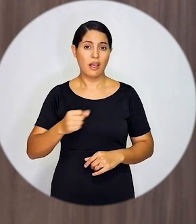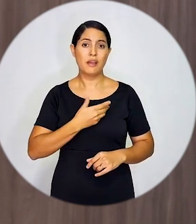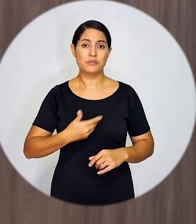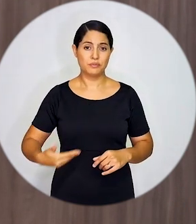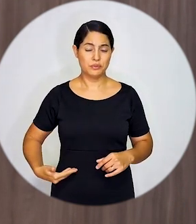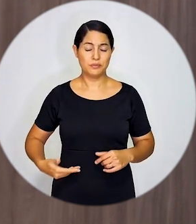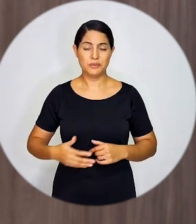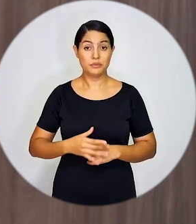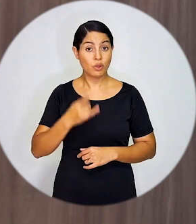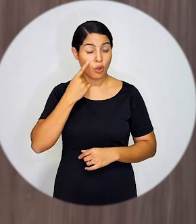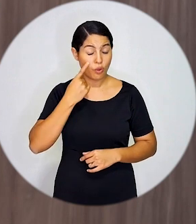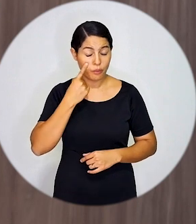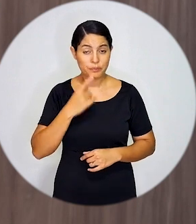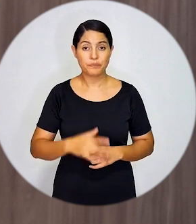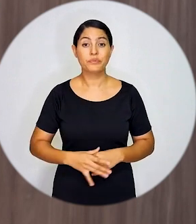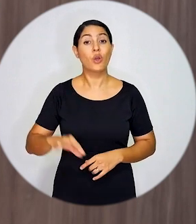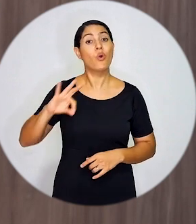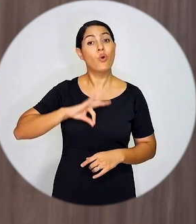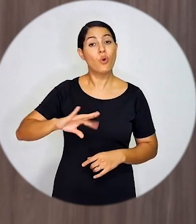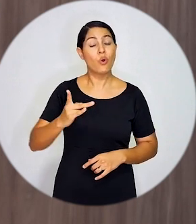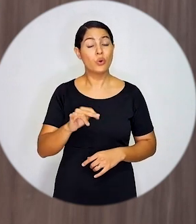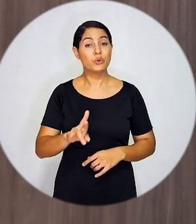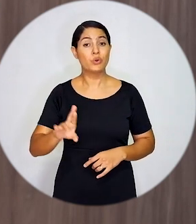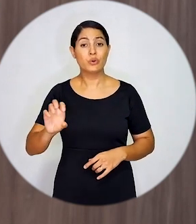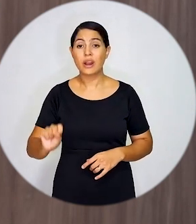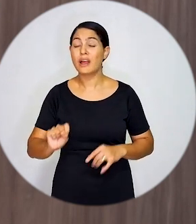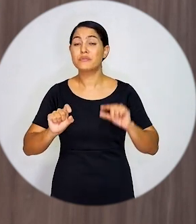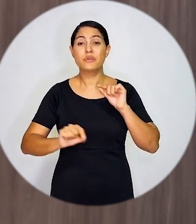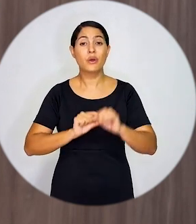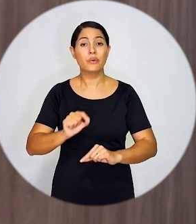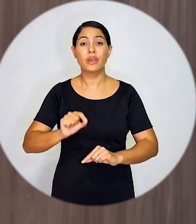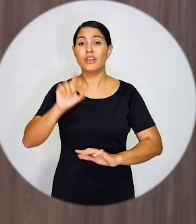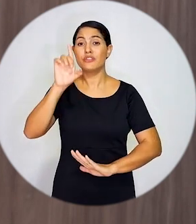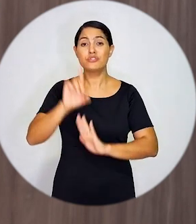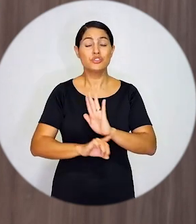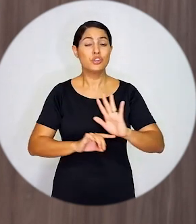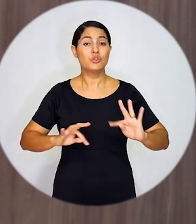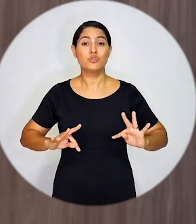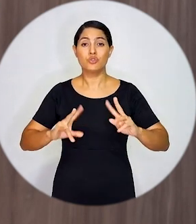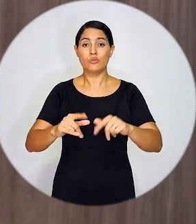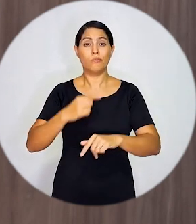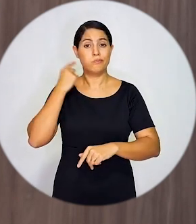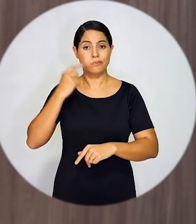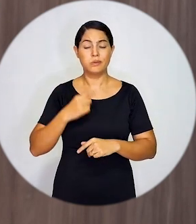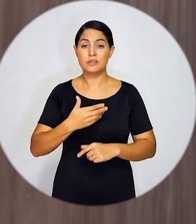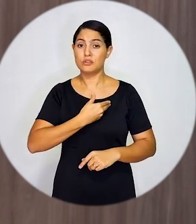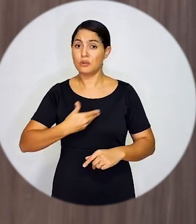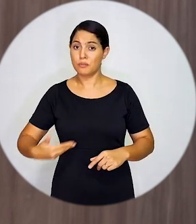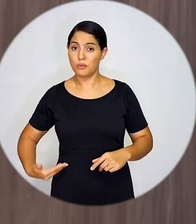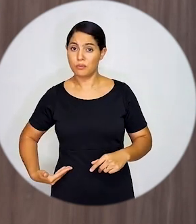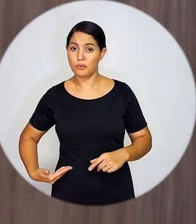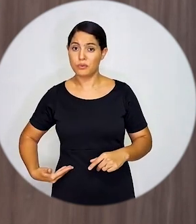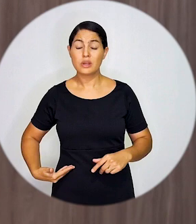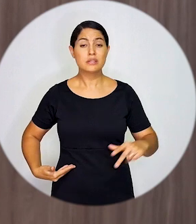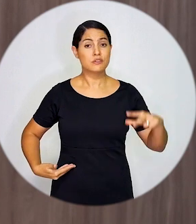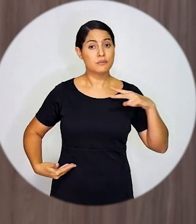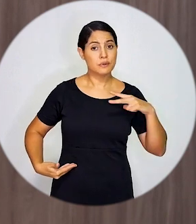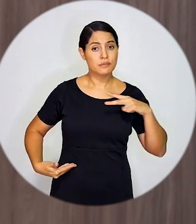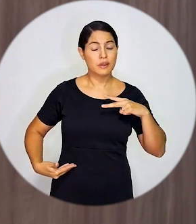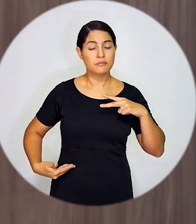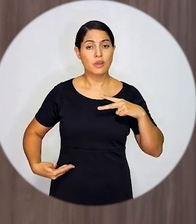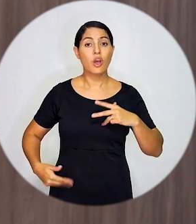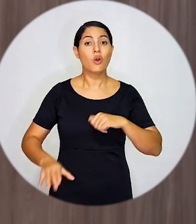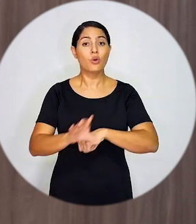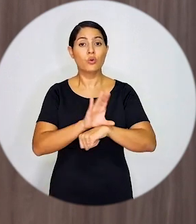federais. Os honorários advocatícios são direito de todos os advogados, tanto públicos quanto